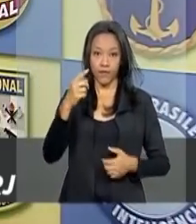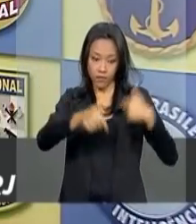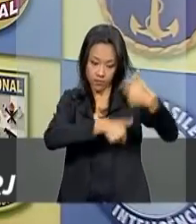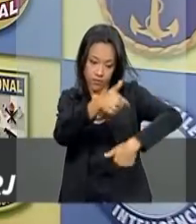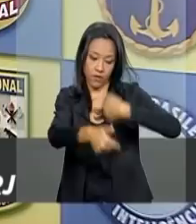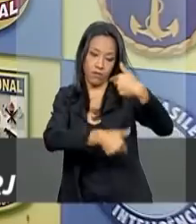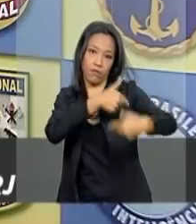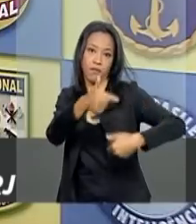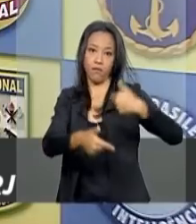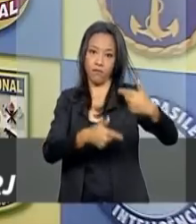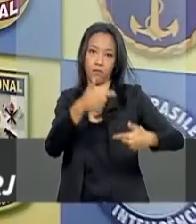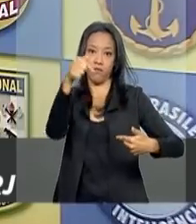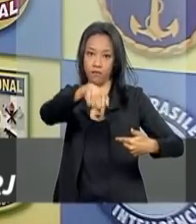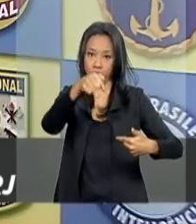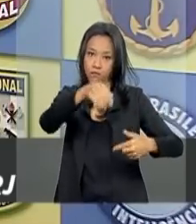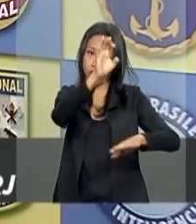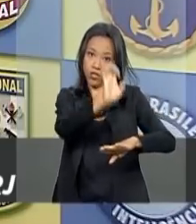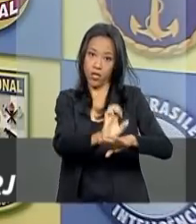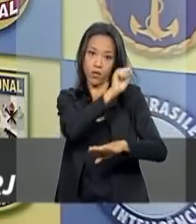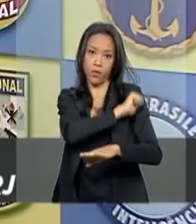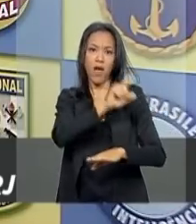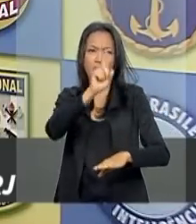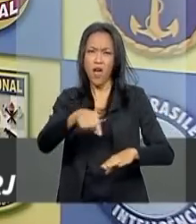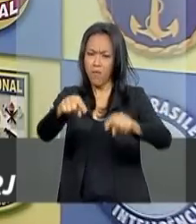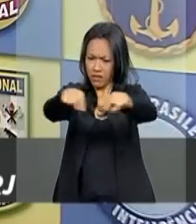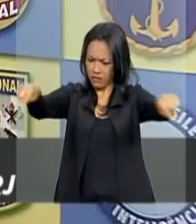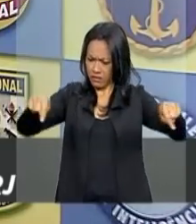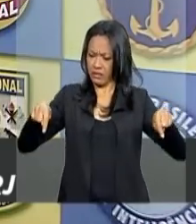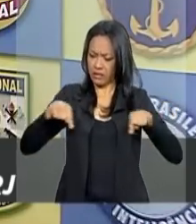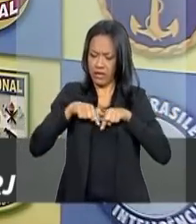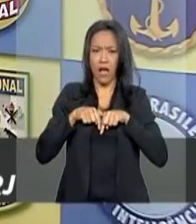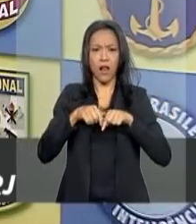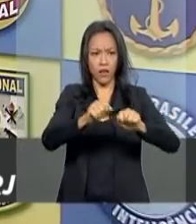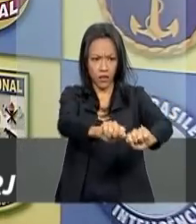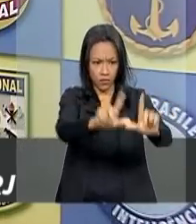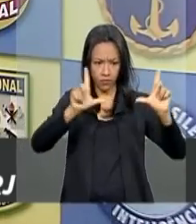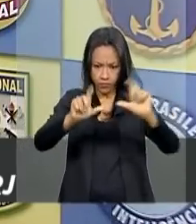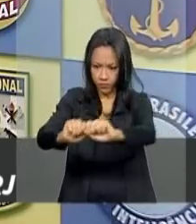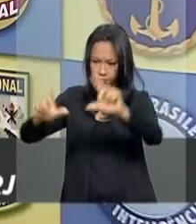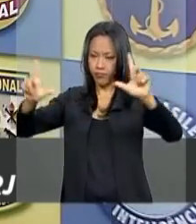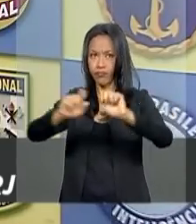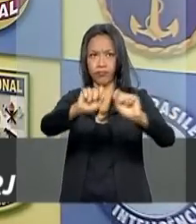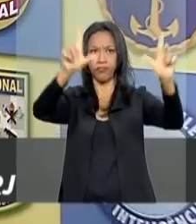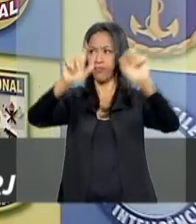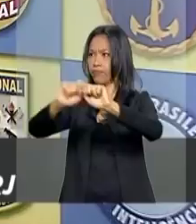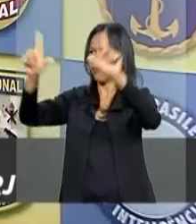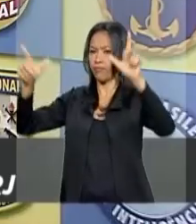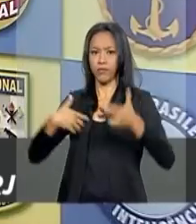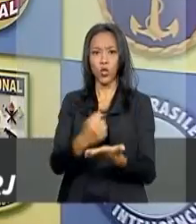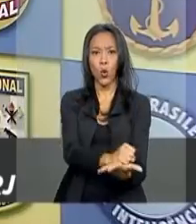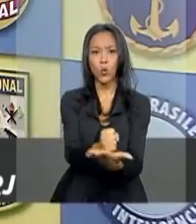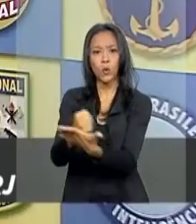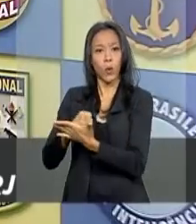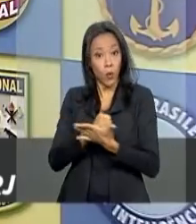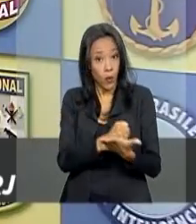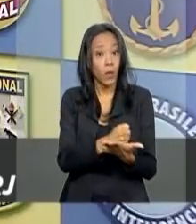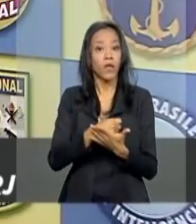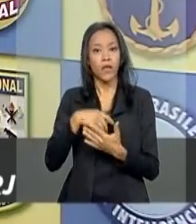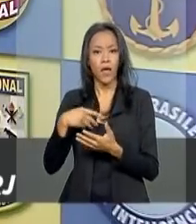aqui no rio de janeiro que é uma espécie de sala de controle onde são preparadas as ações que são realizadas